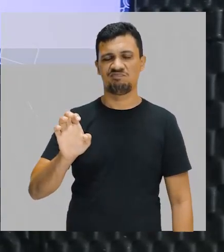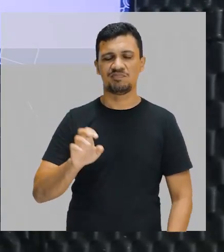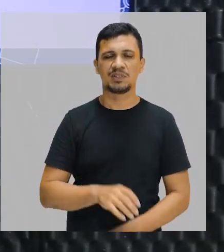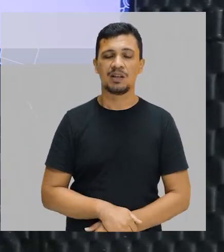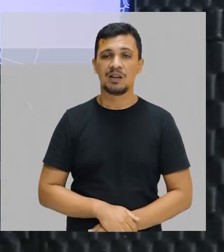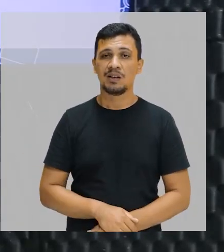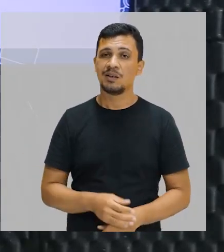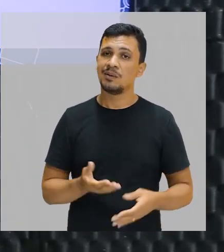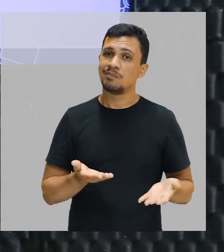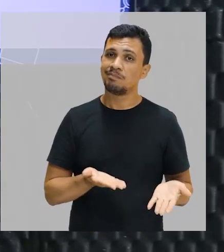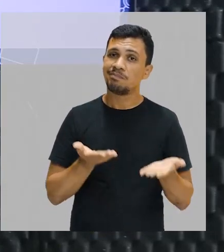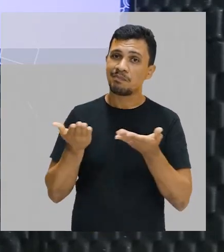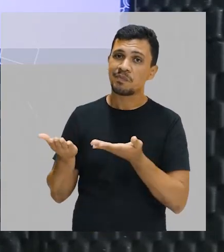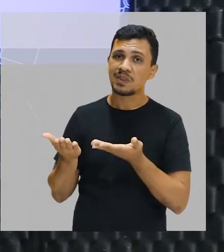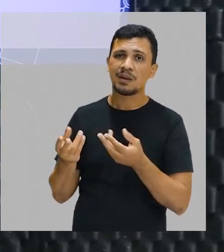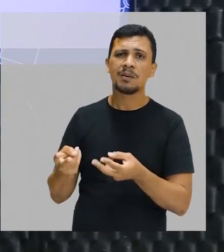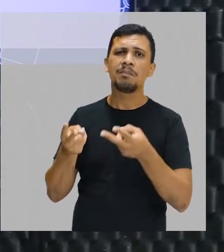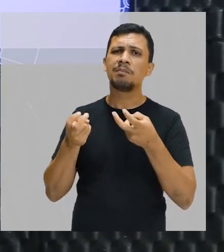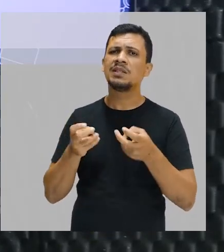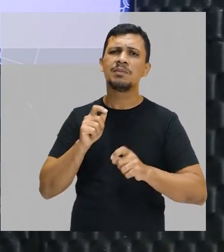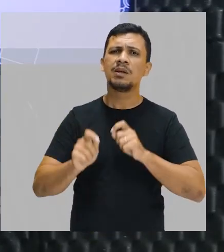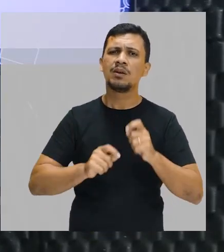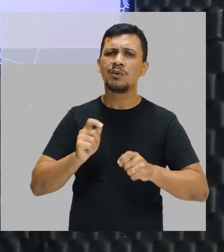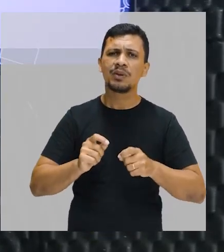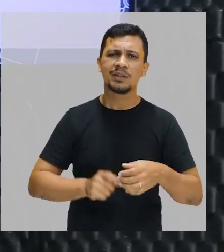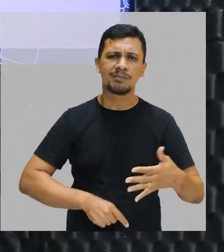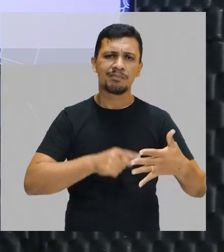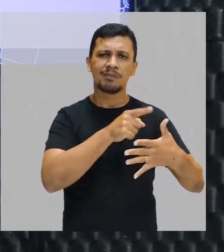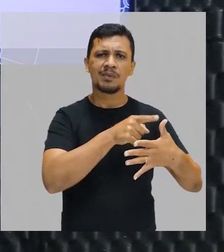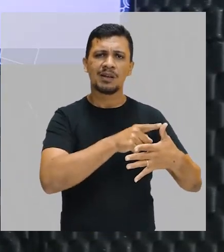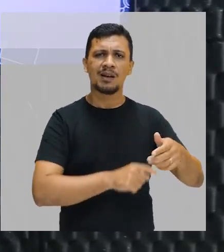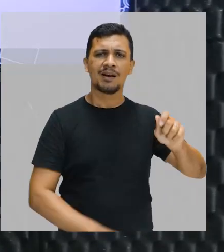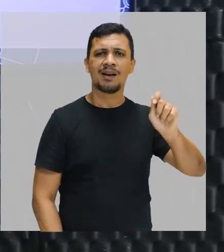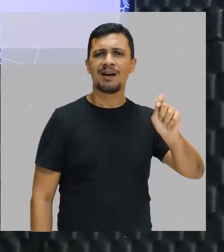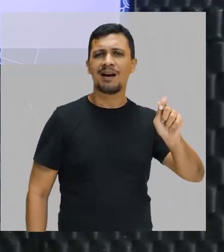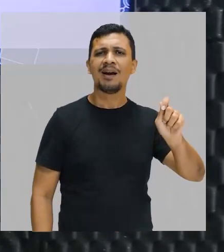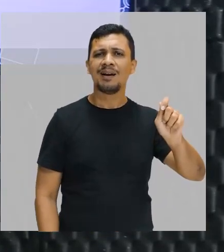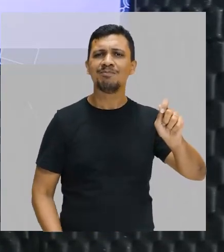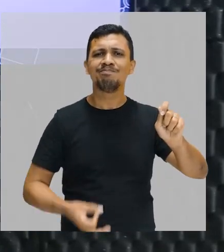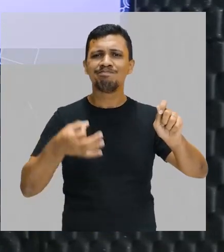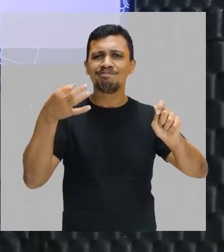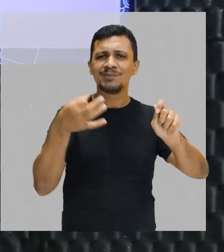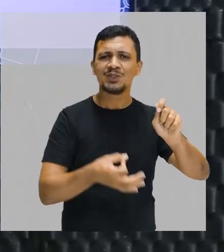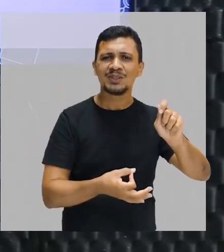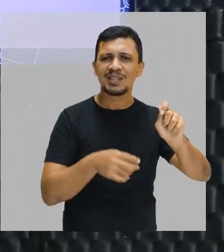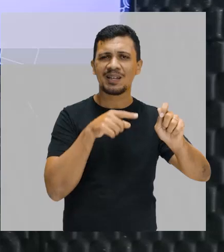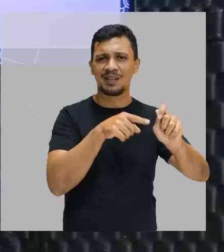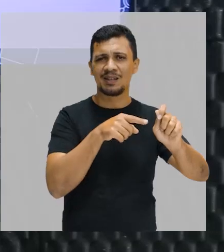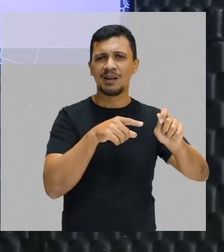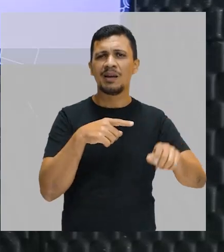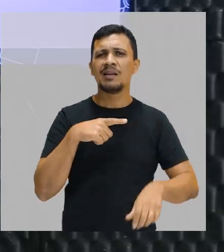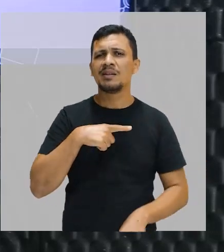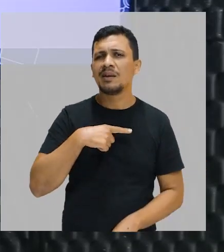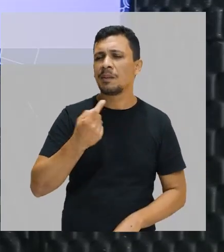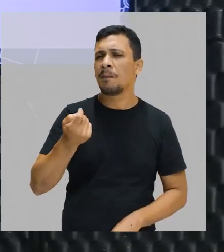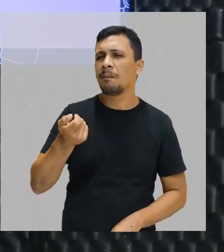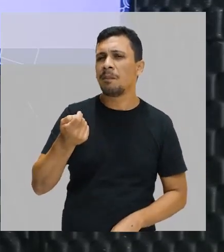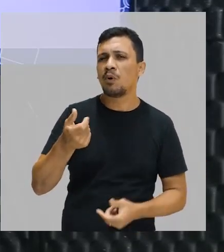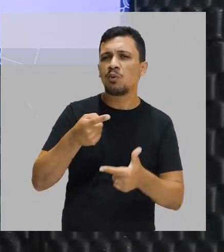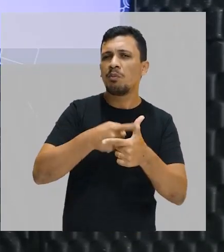acompanhando, vão perceber que a letra A é uma que chega mais perto, que tem pouco prejuízo em relação